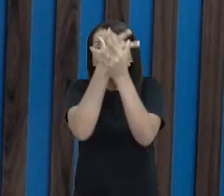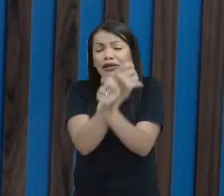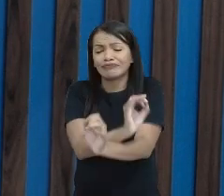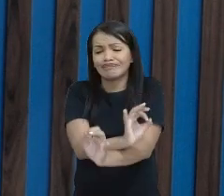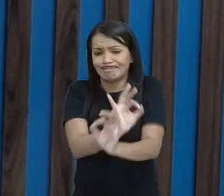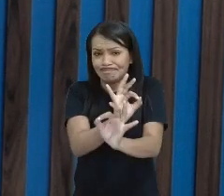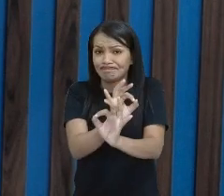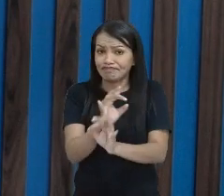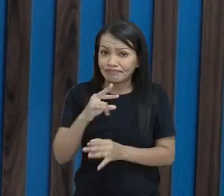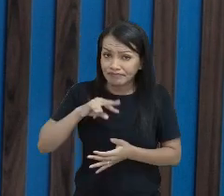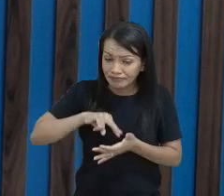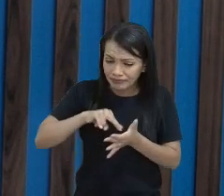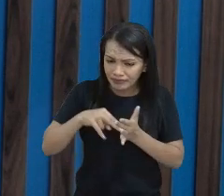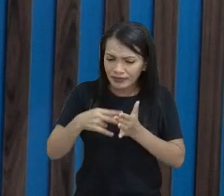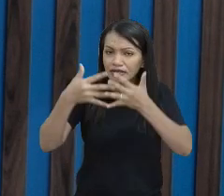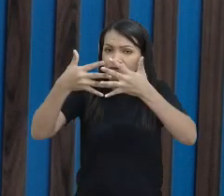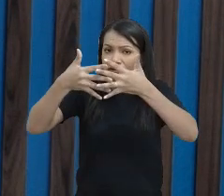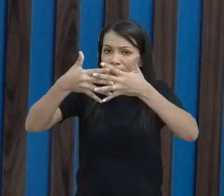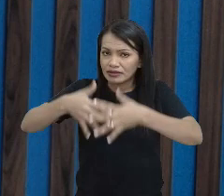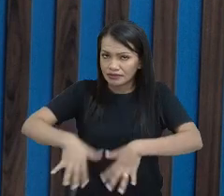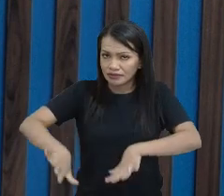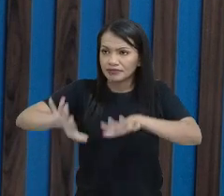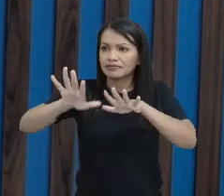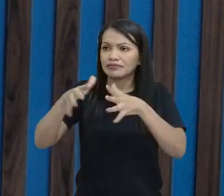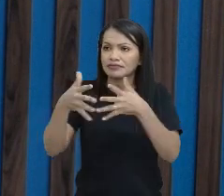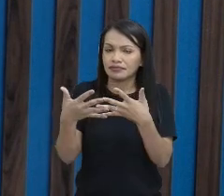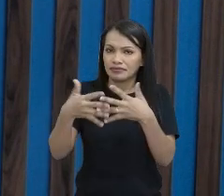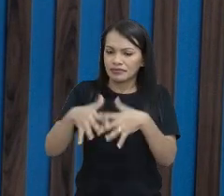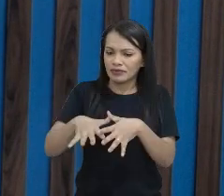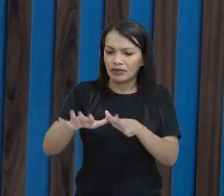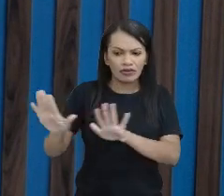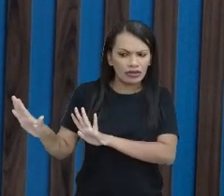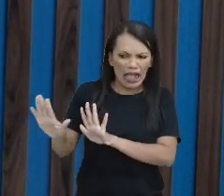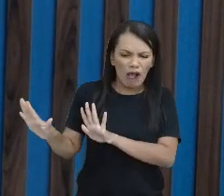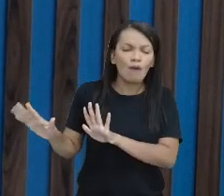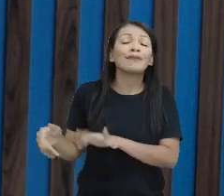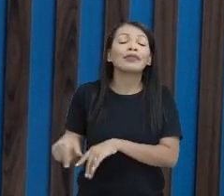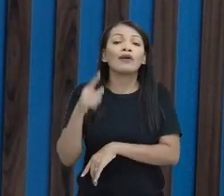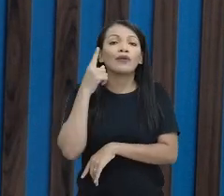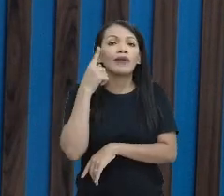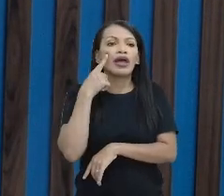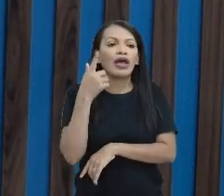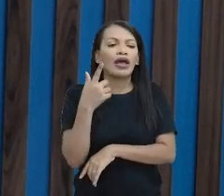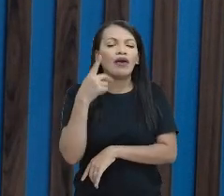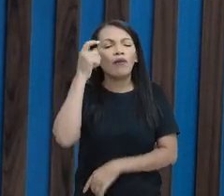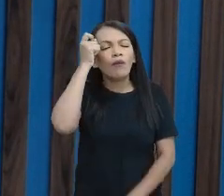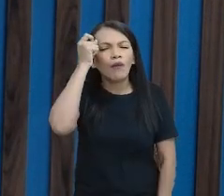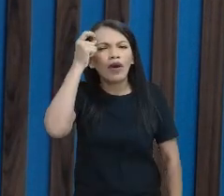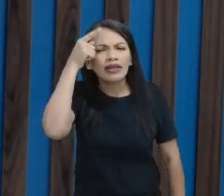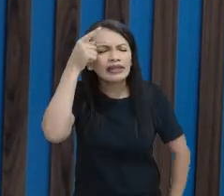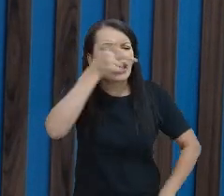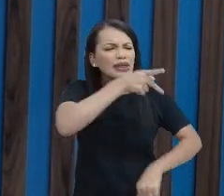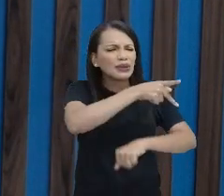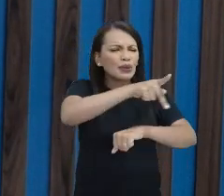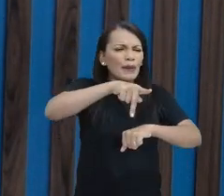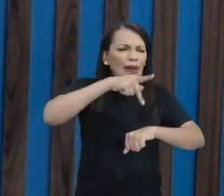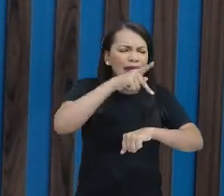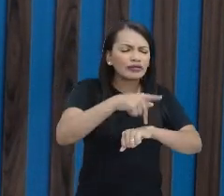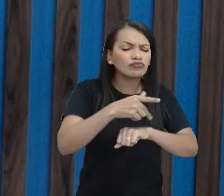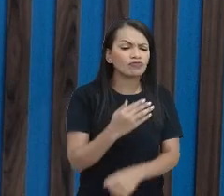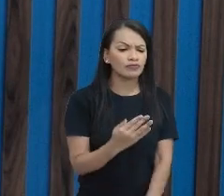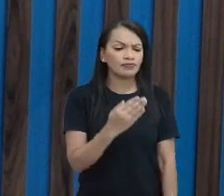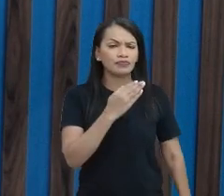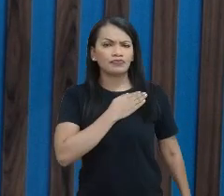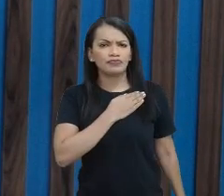esse sentido, essa naturalização, esse nacionalismo, né? Essa idealização da pátria,